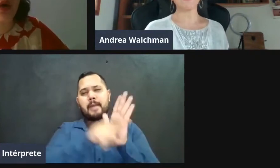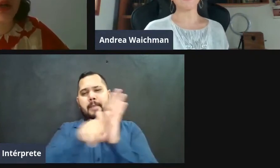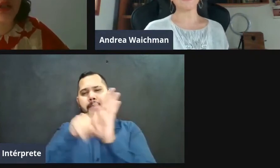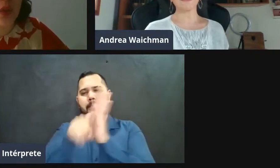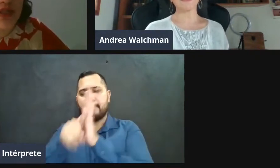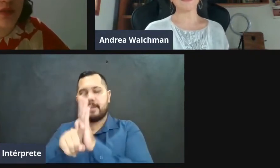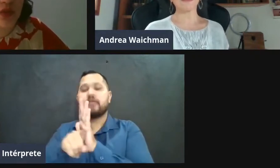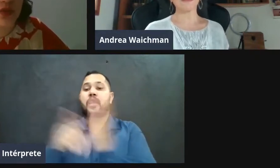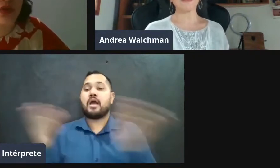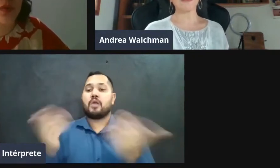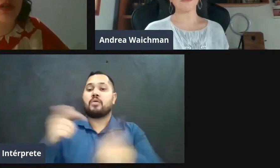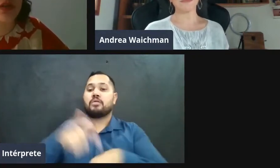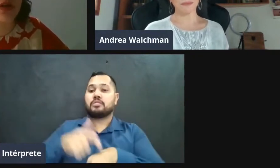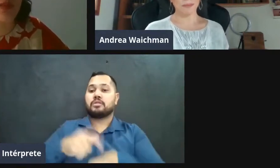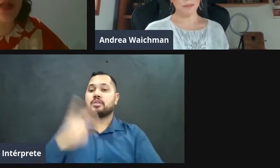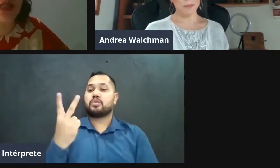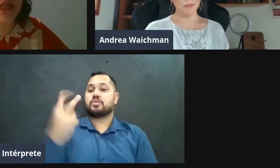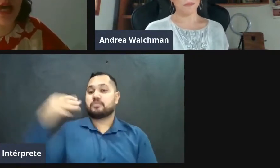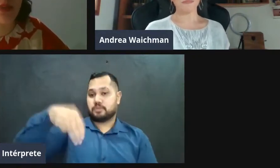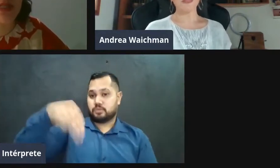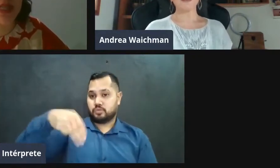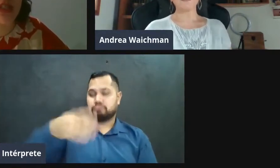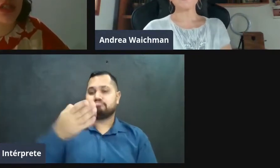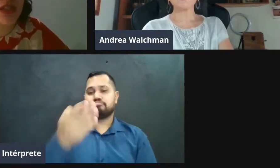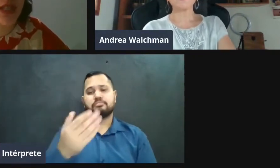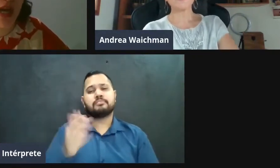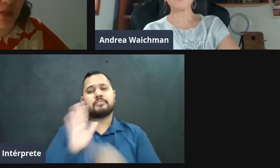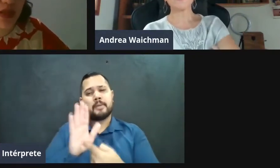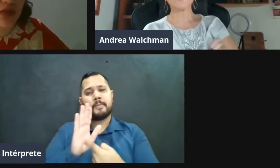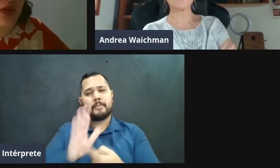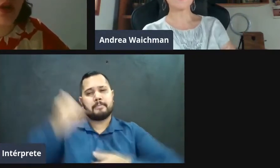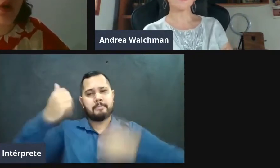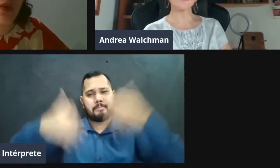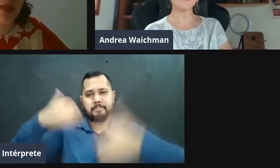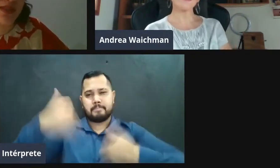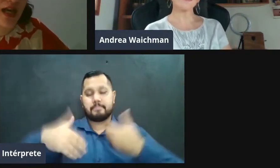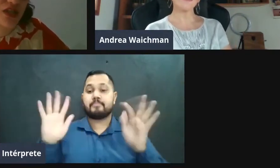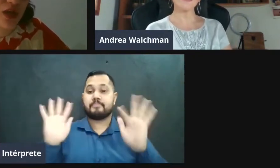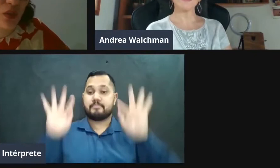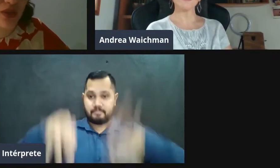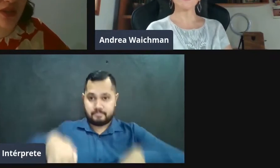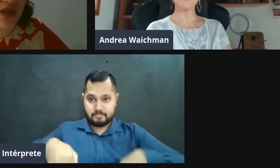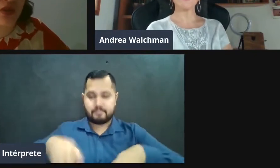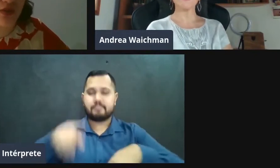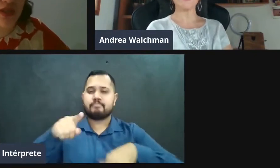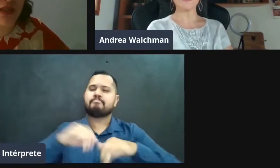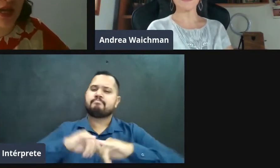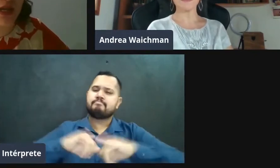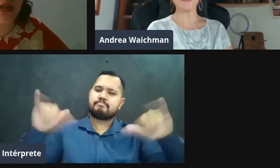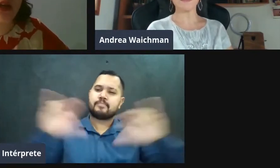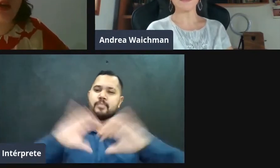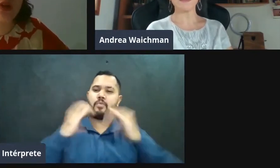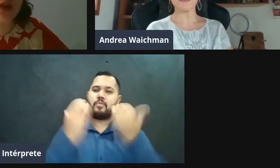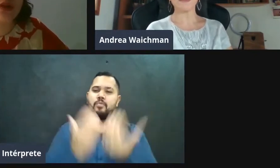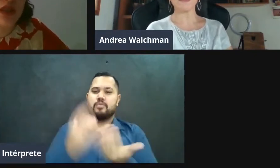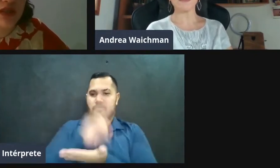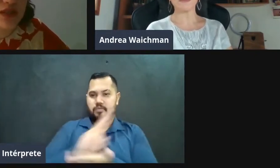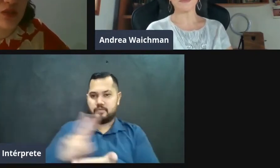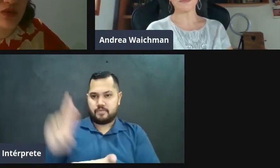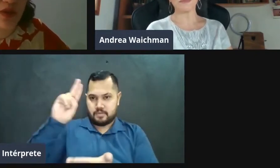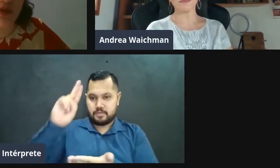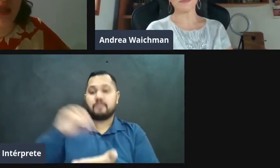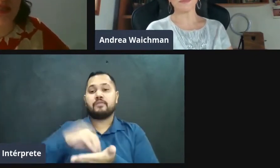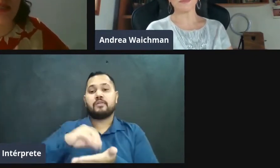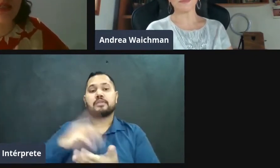a gente vai dar agora 2 minutos para a senhora apresentar a mensagem de encerramento uma mensagem à comunidade universitária. Faltando